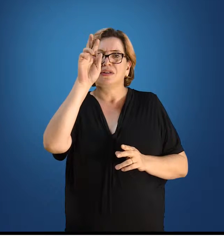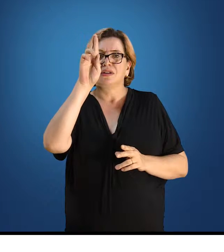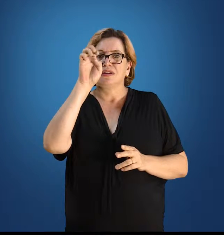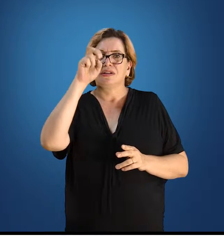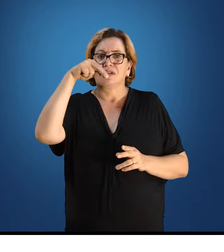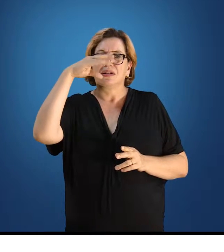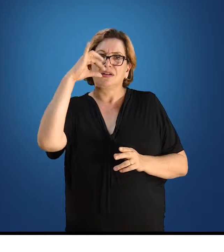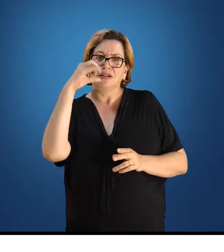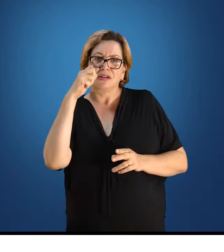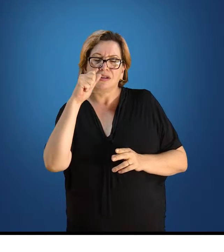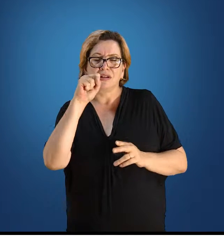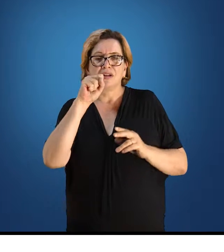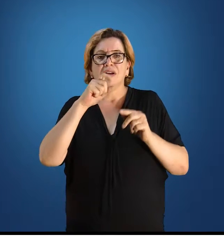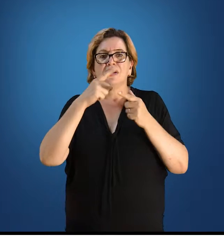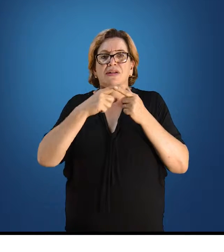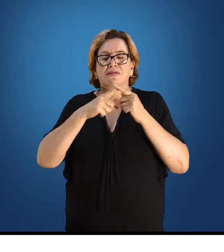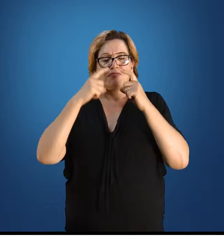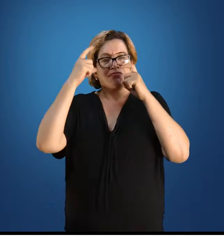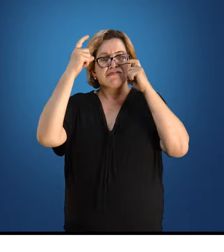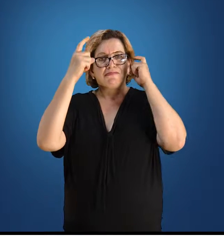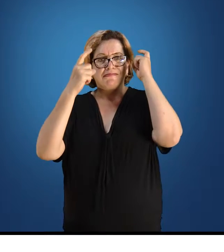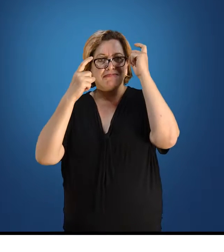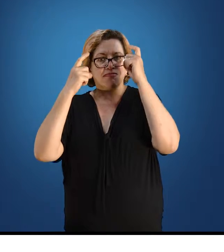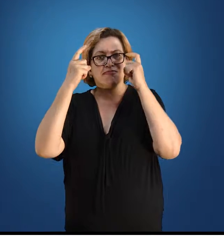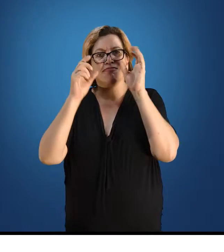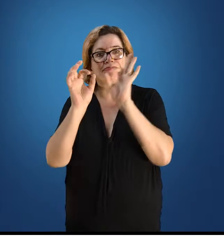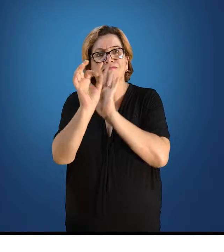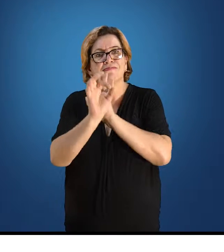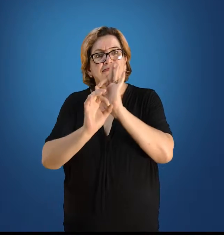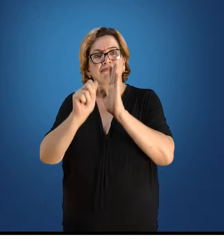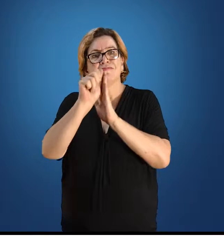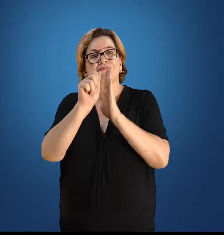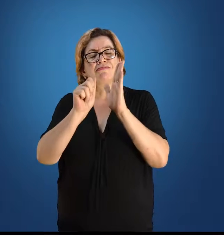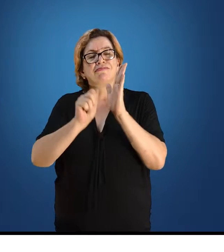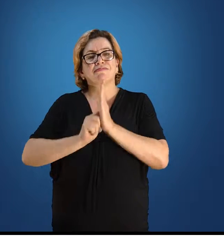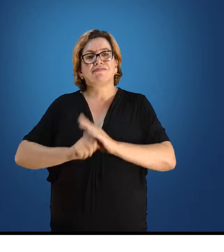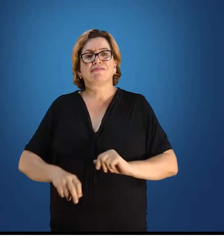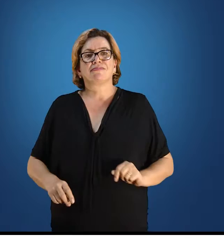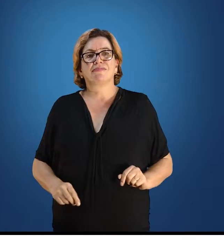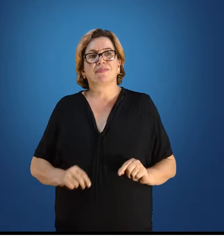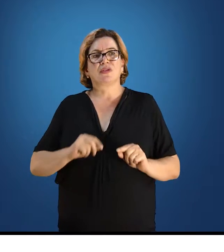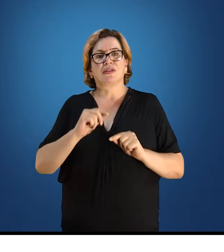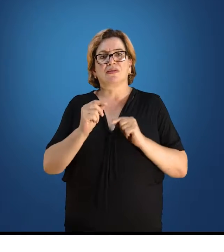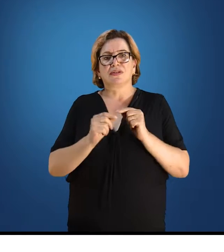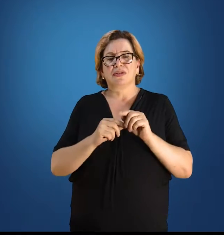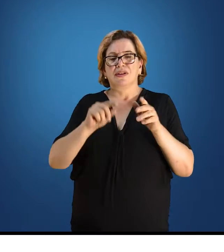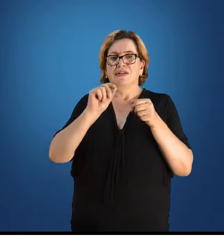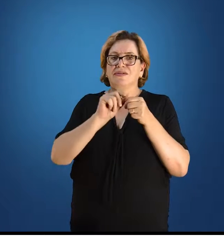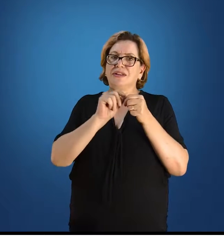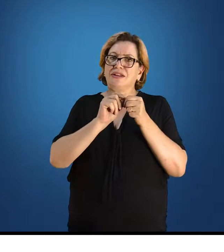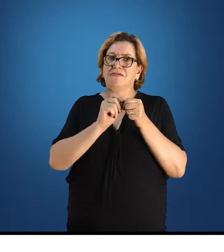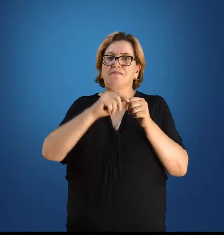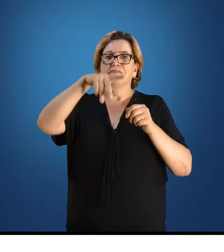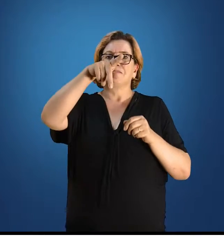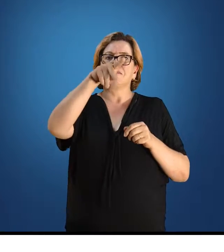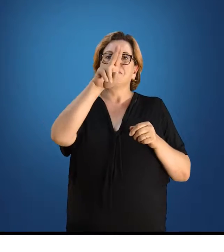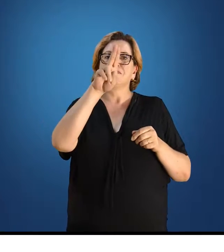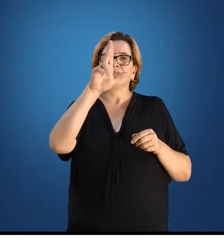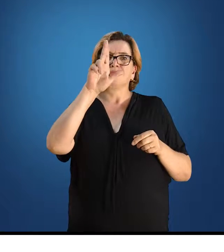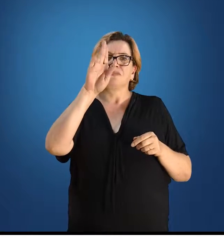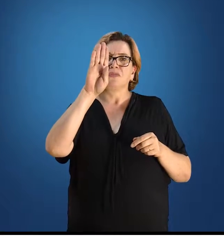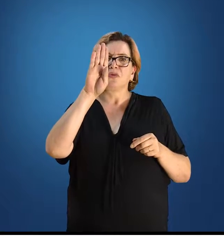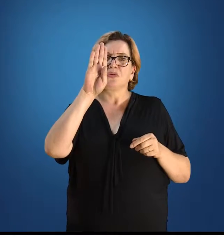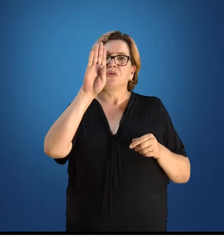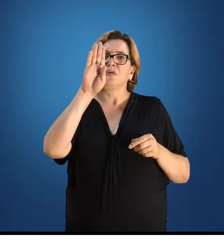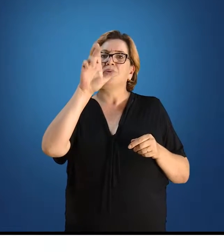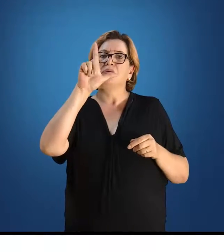causa preocupação na hora de formatar o artigo. O processo de submissão e publicação de artigo